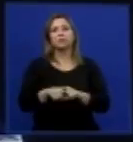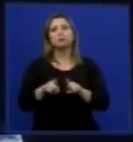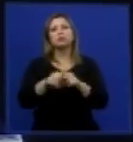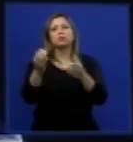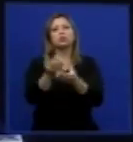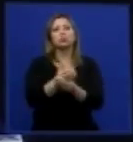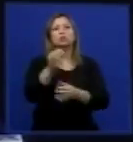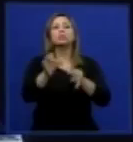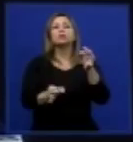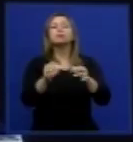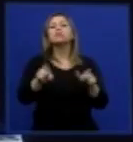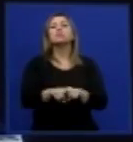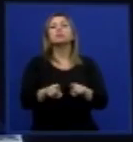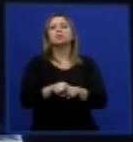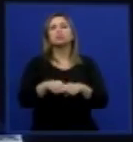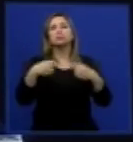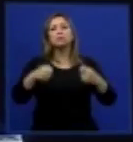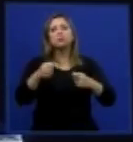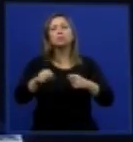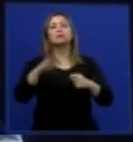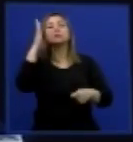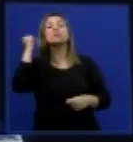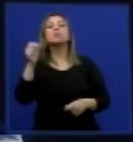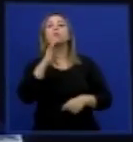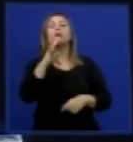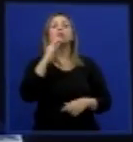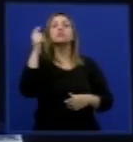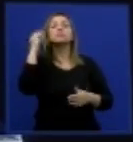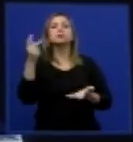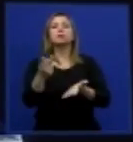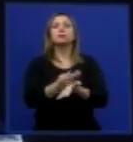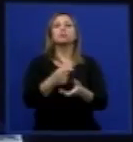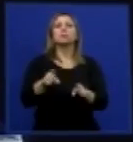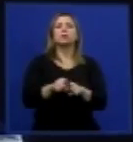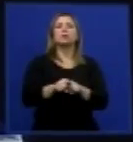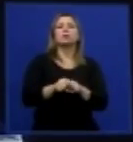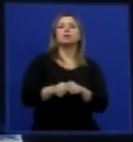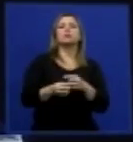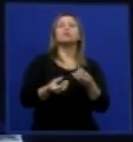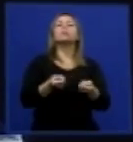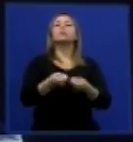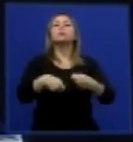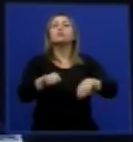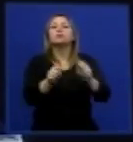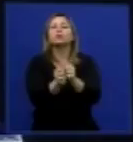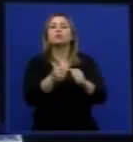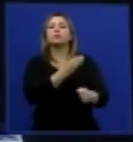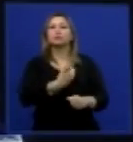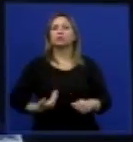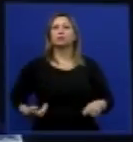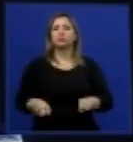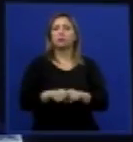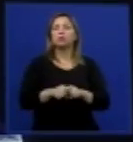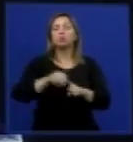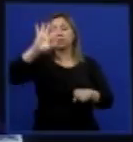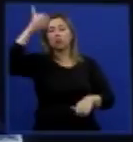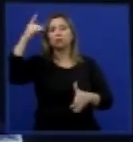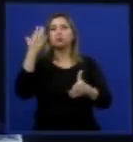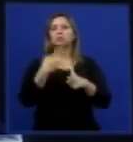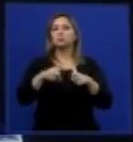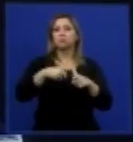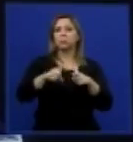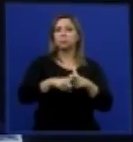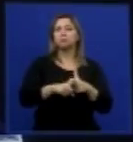processuais deve ser dado ciência dos atos da ação ao dto órgão do ministério público para que as